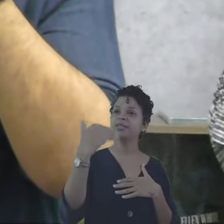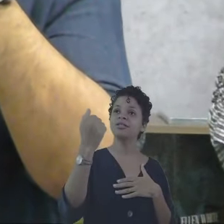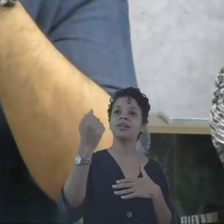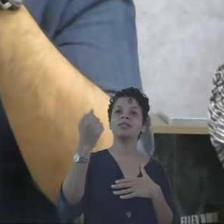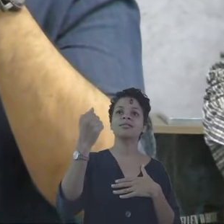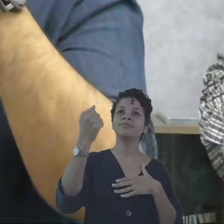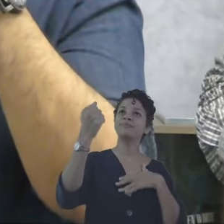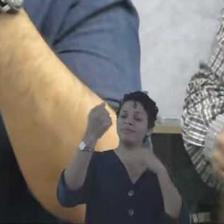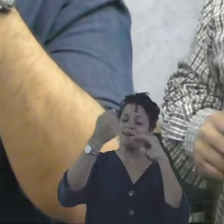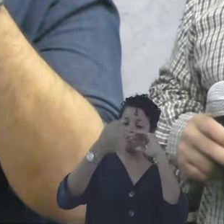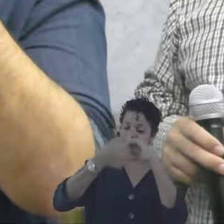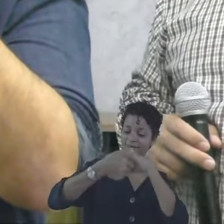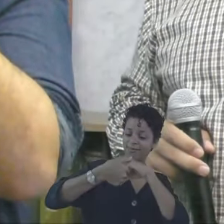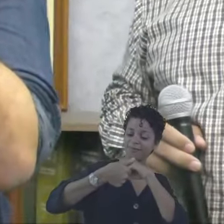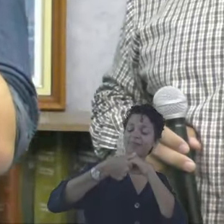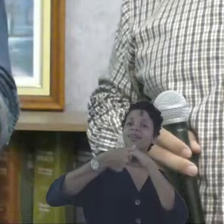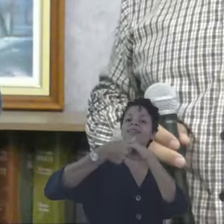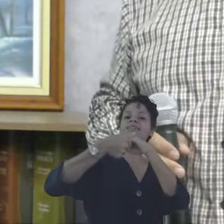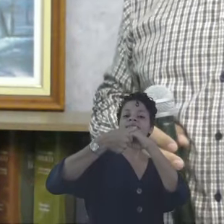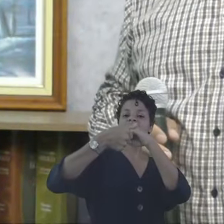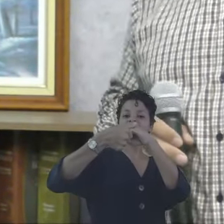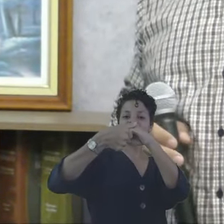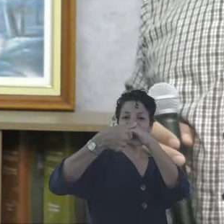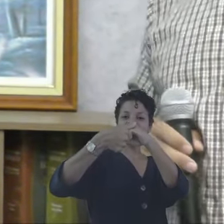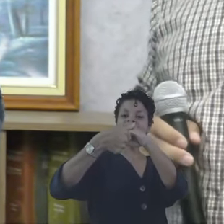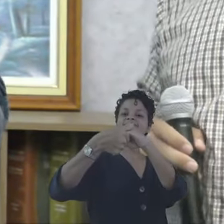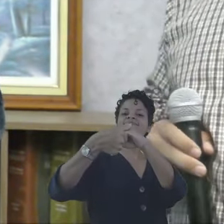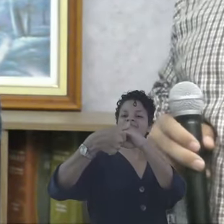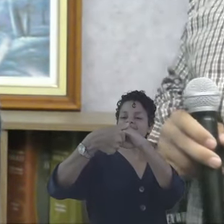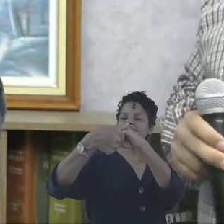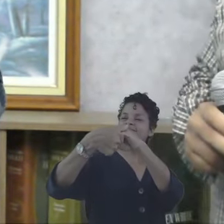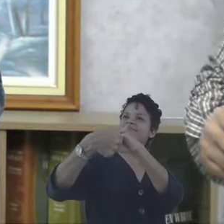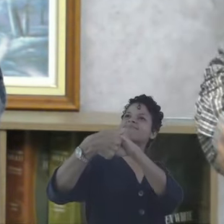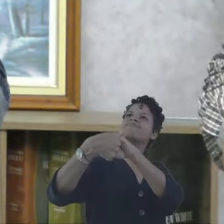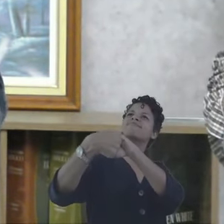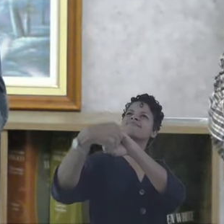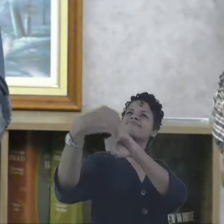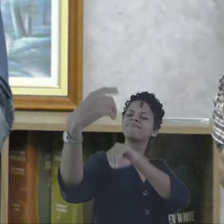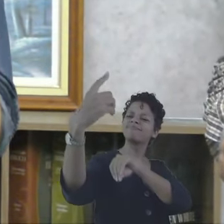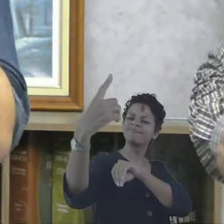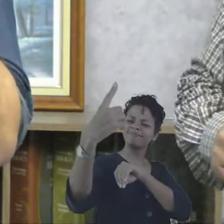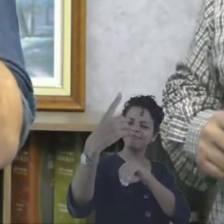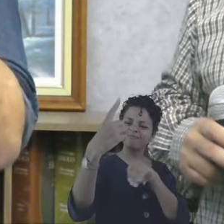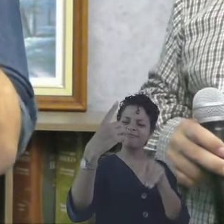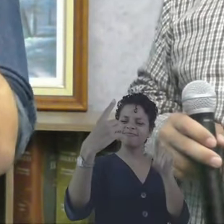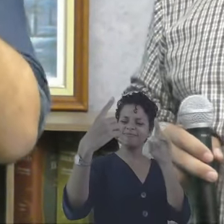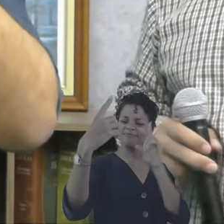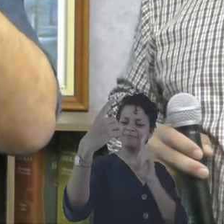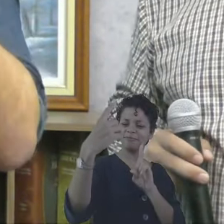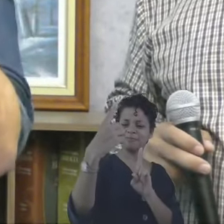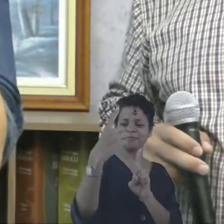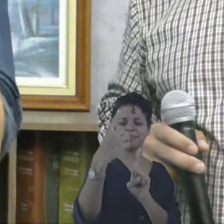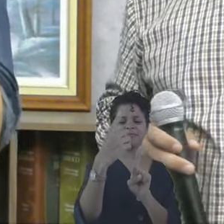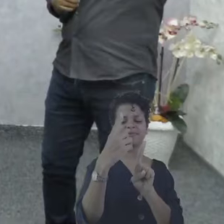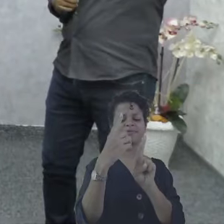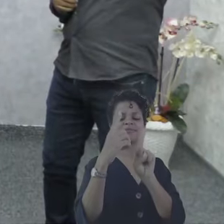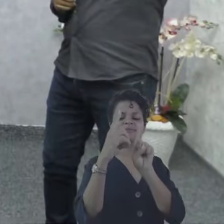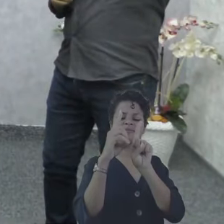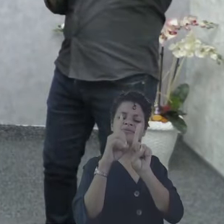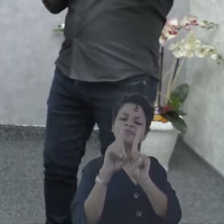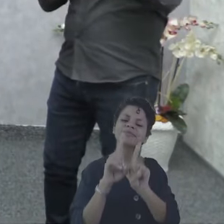Agora com amor para a vida eterna.